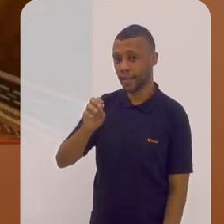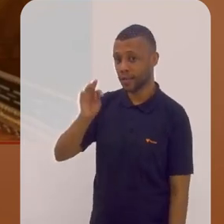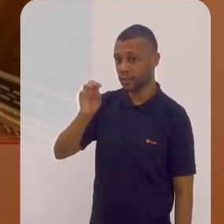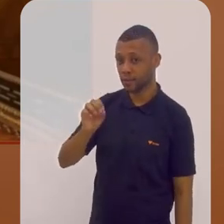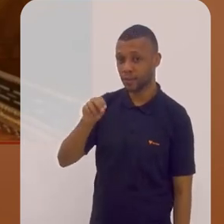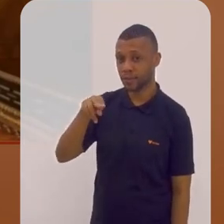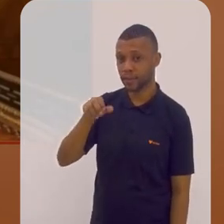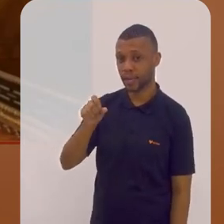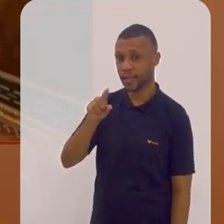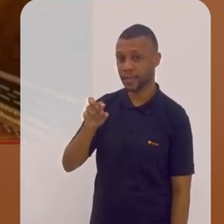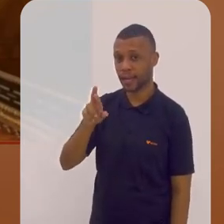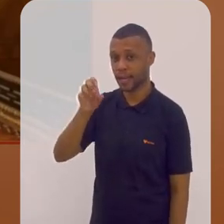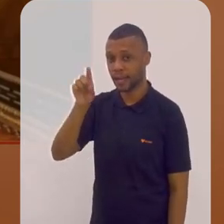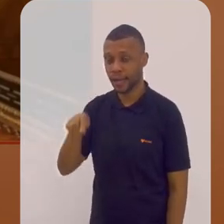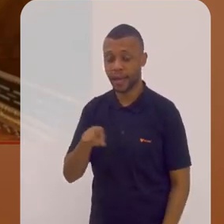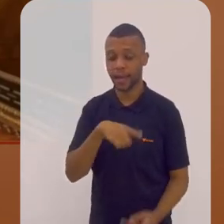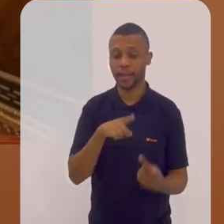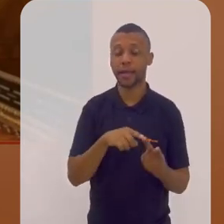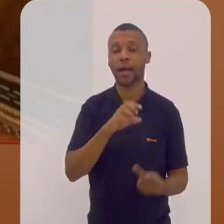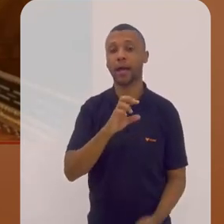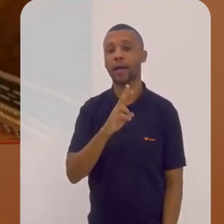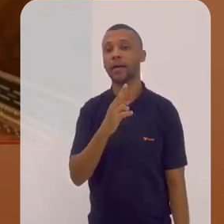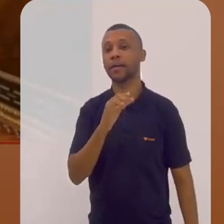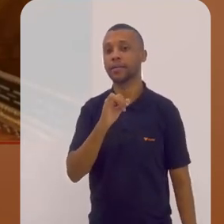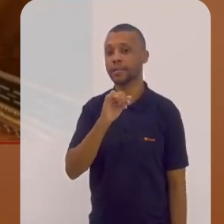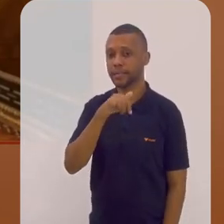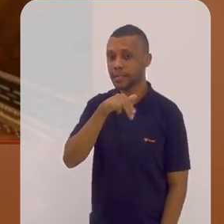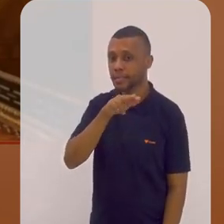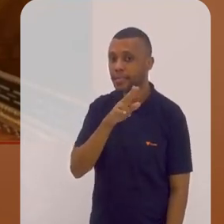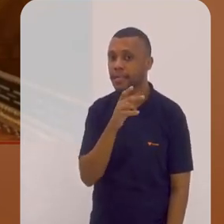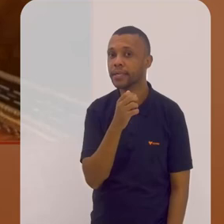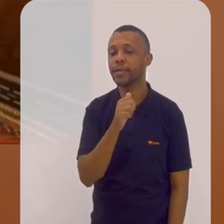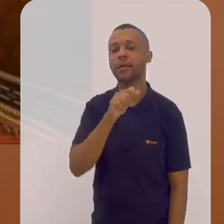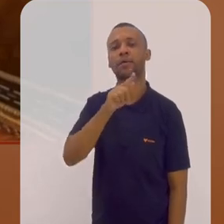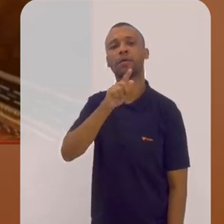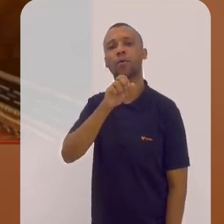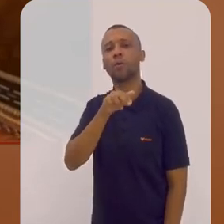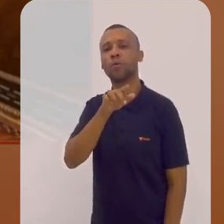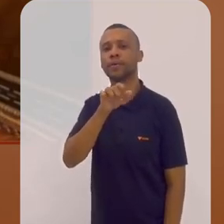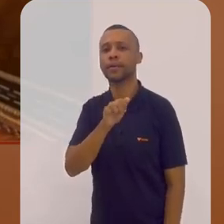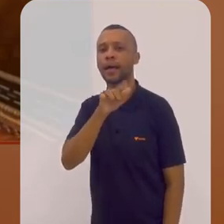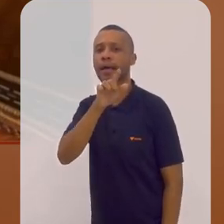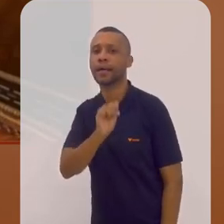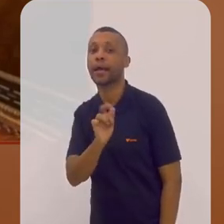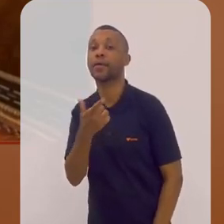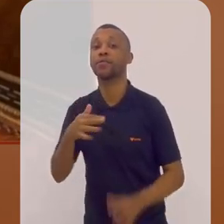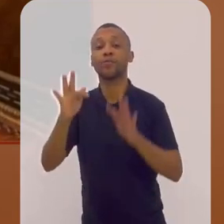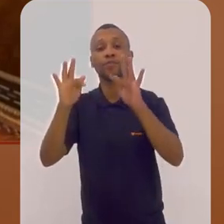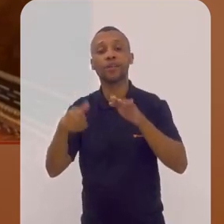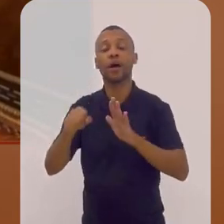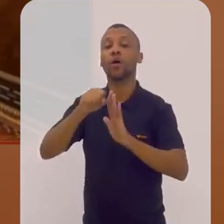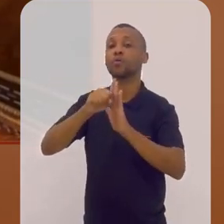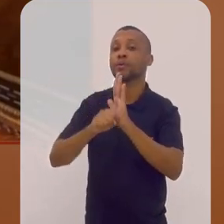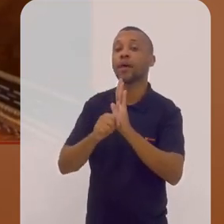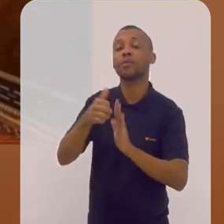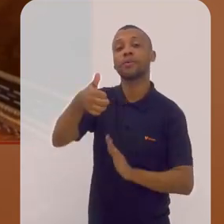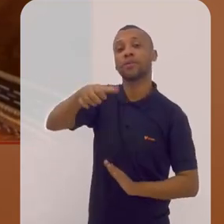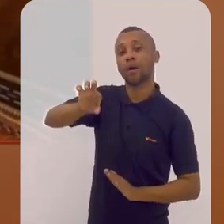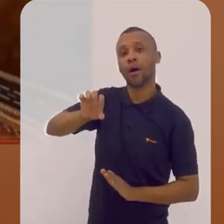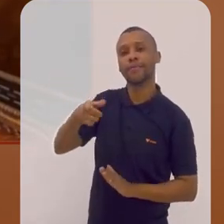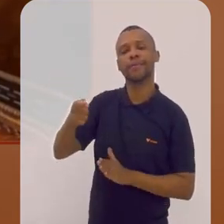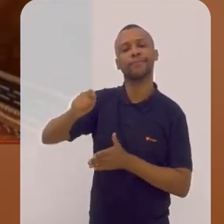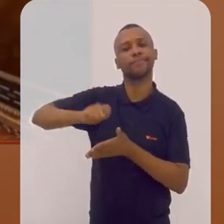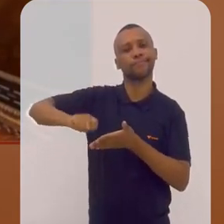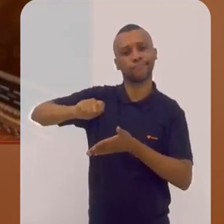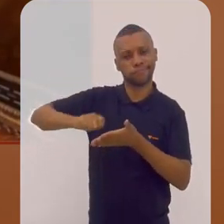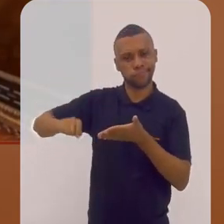Chiquinha Gonzaga, já que falamos de dois dos principais criadores do Brasil do final do século XIX. Esse mundu